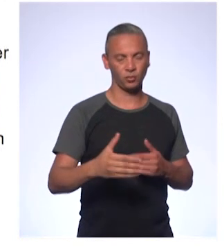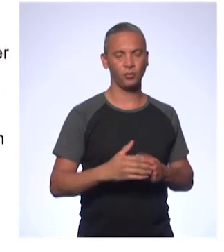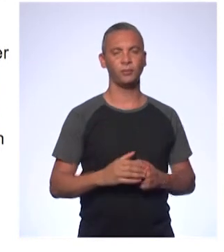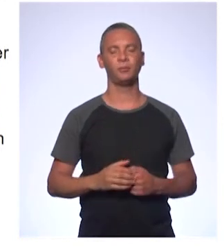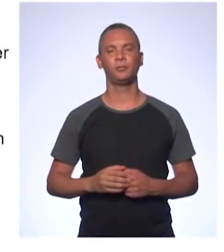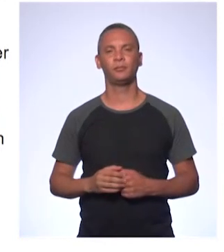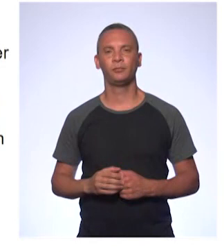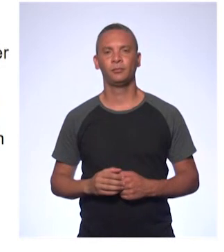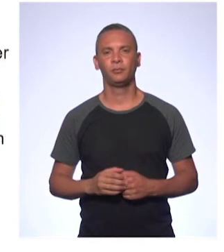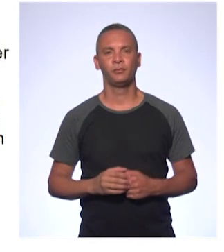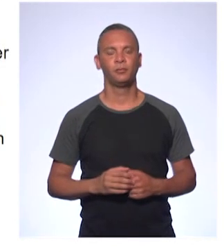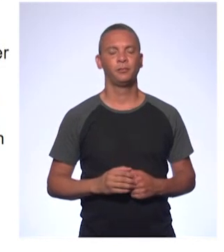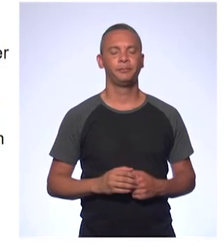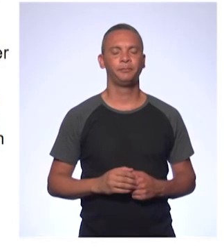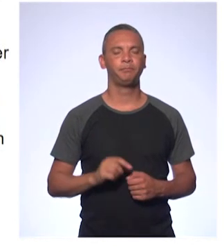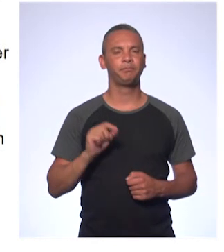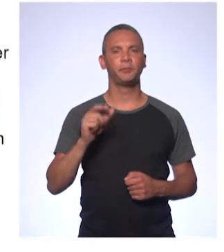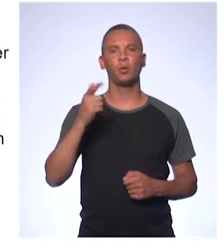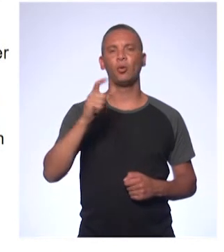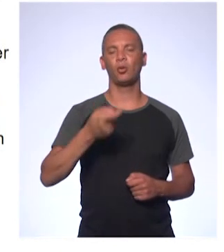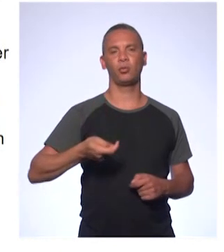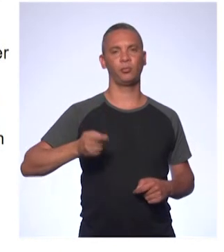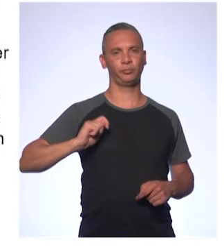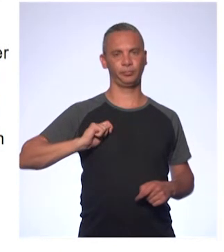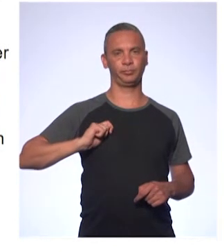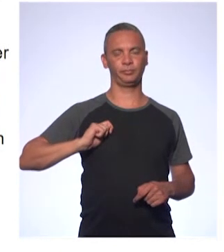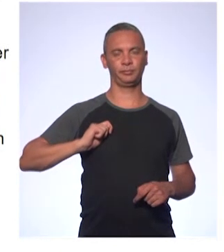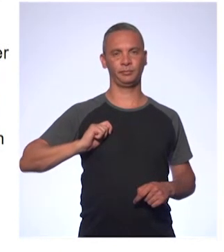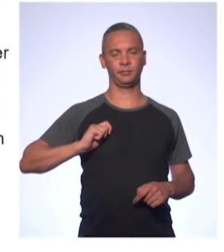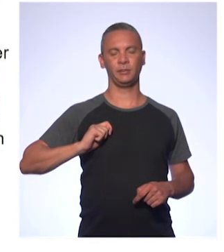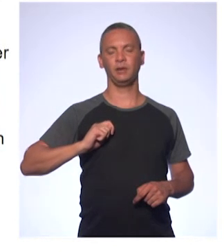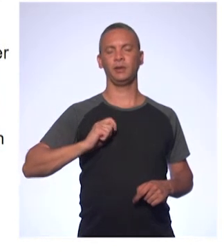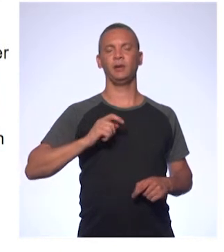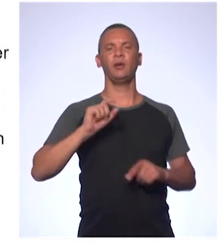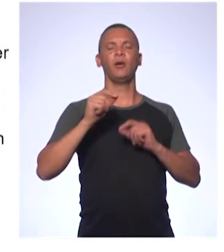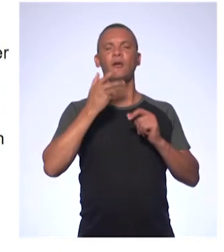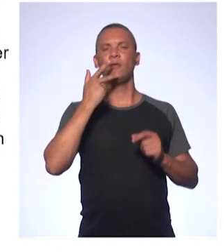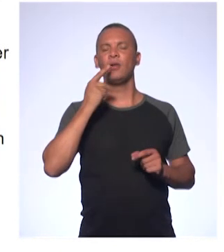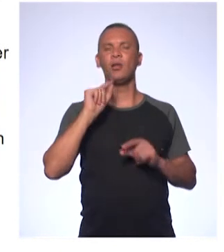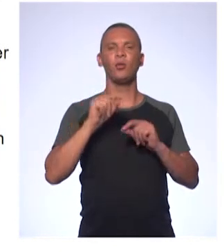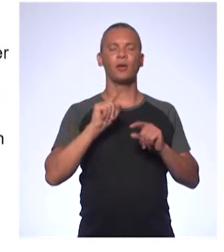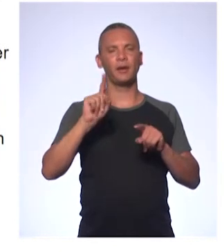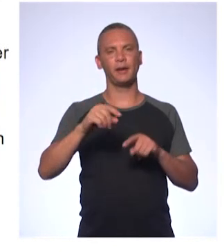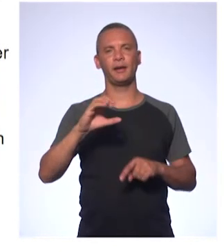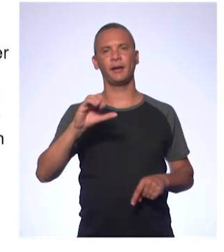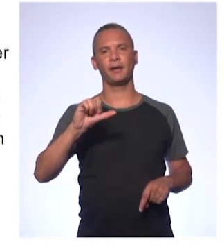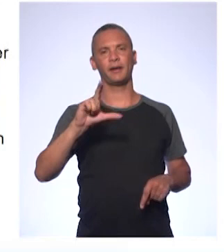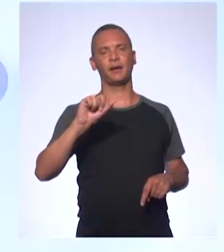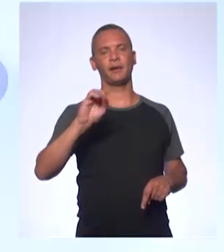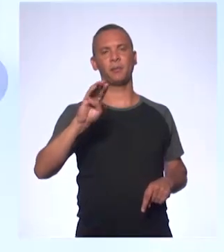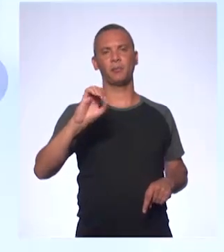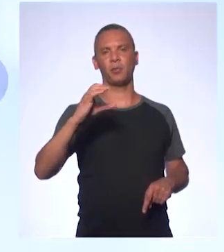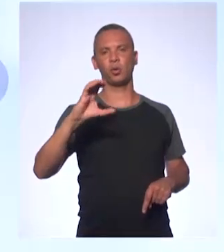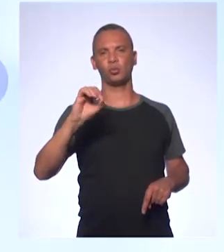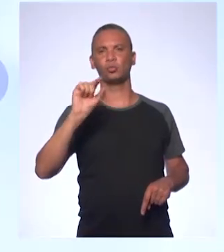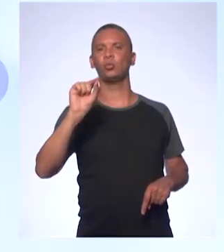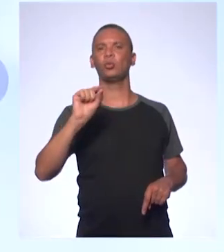calabaço de aire. Calabouço de aire. Calabouço a gente sabe, aqueles